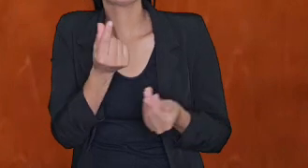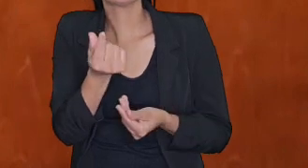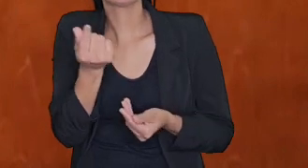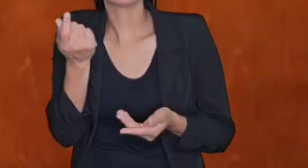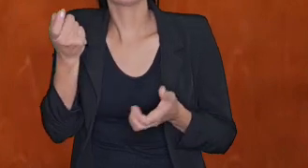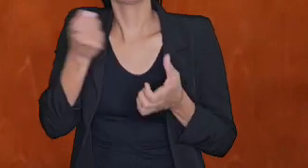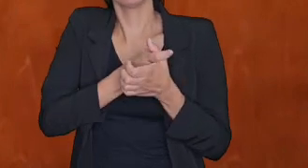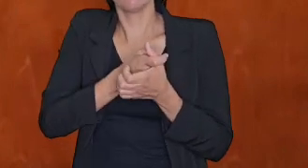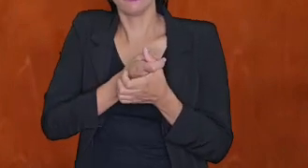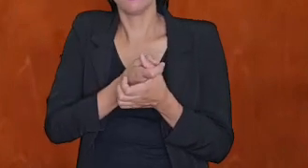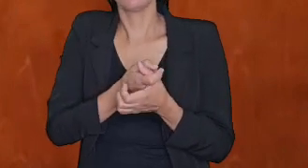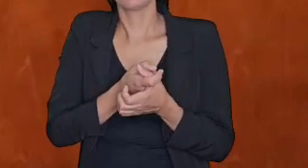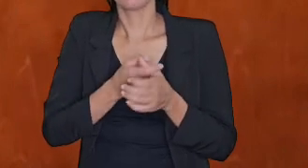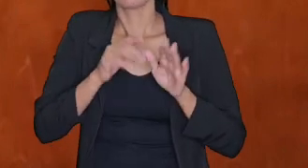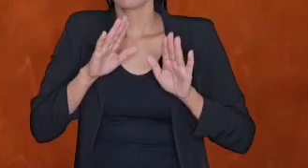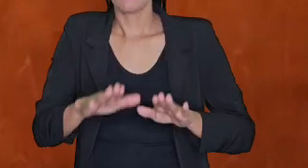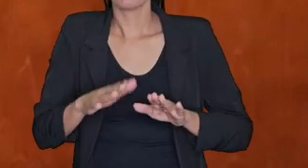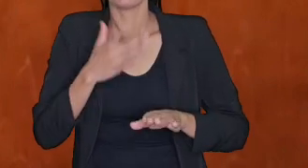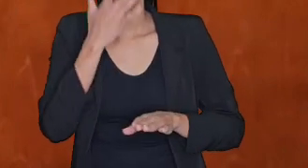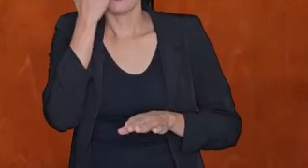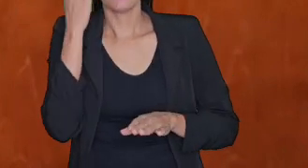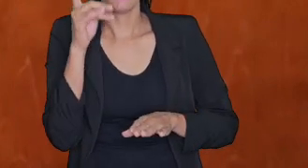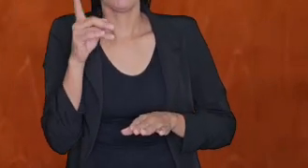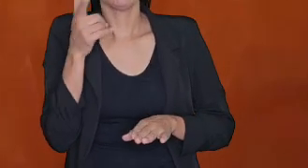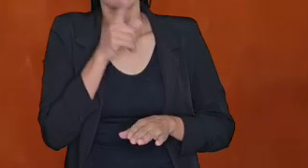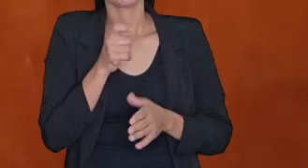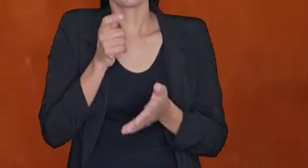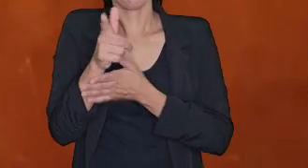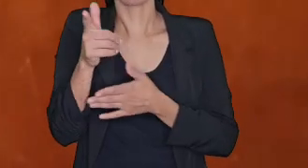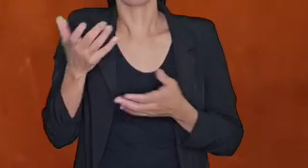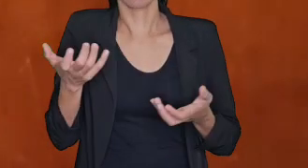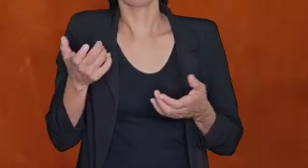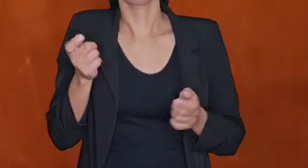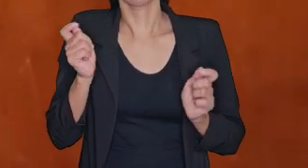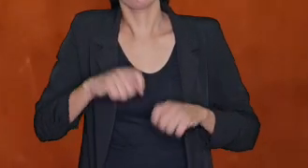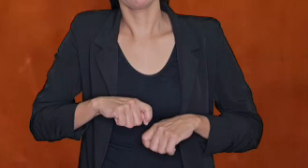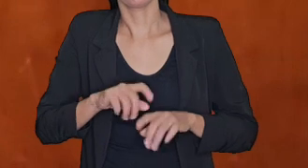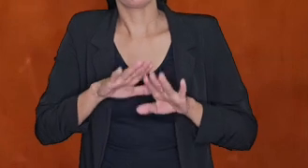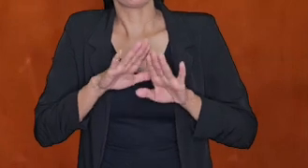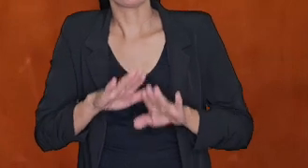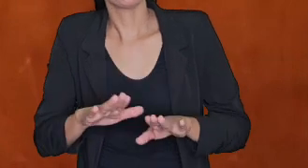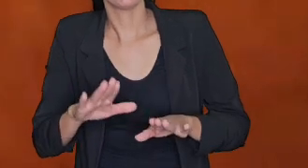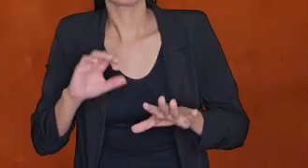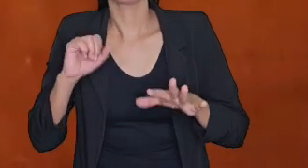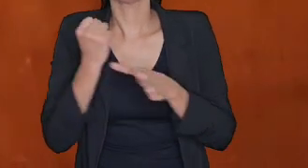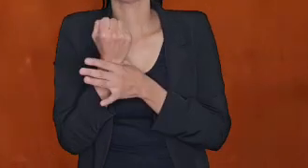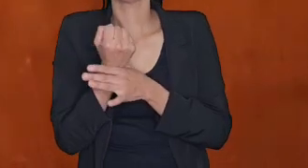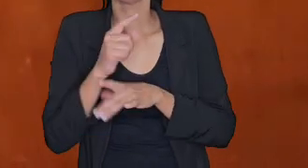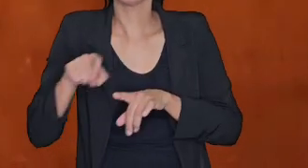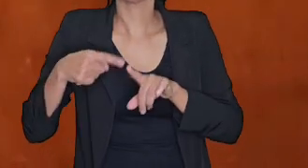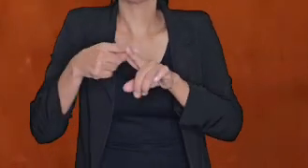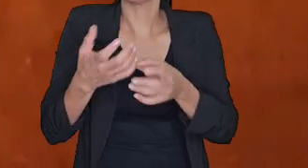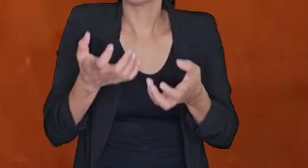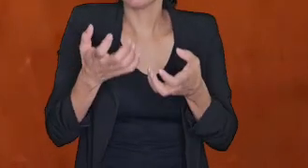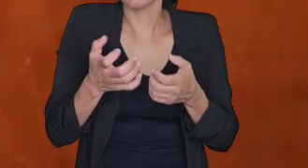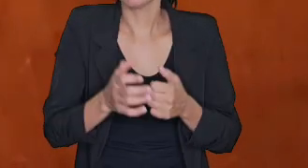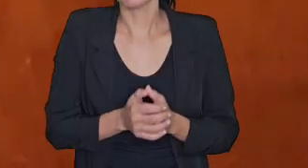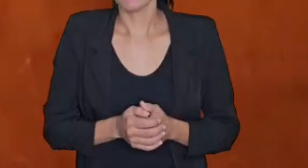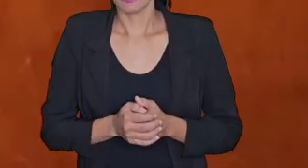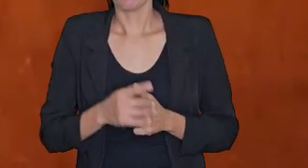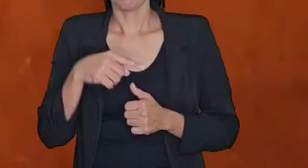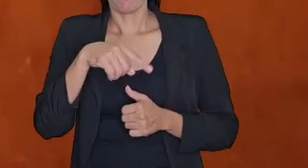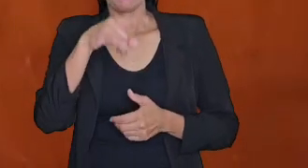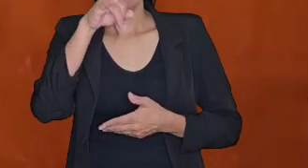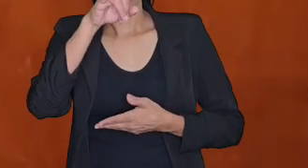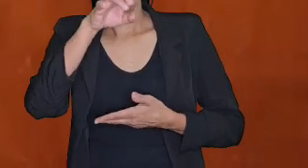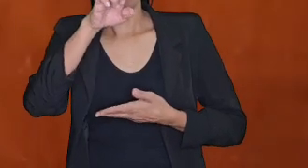é a magnitude desse débito, porque senão vai ser uma aventura, uma temeridade para o adquirente. Mas o adquirente falou, cara, eu tenho estômago, eu quero comprar, mas eu quero